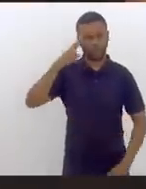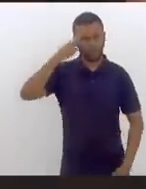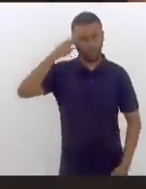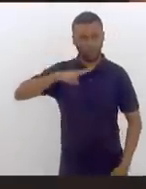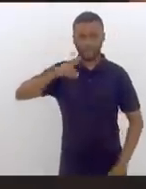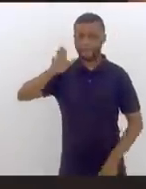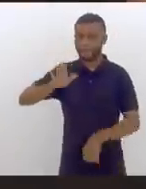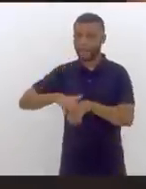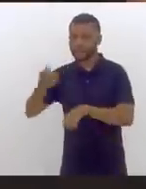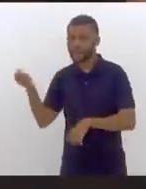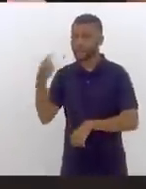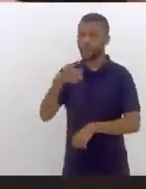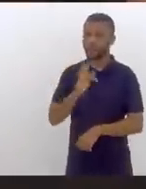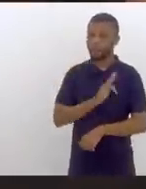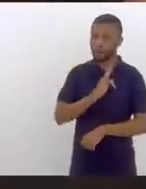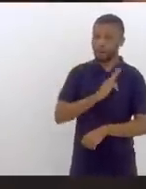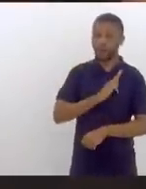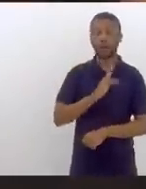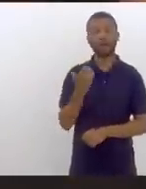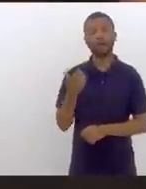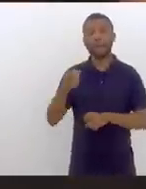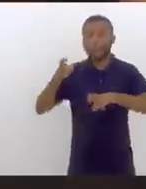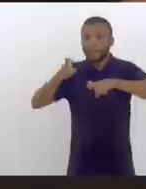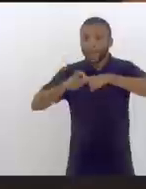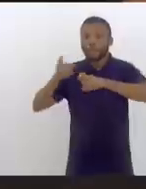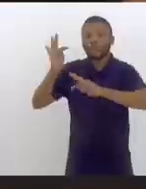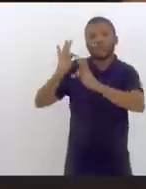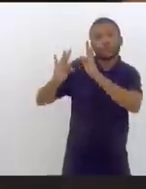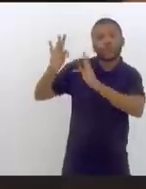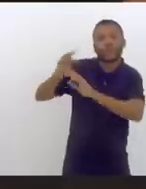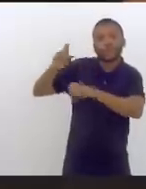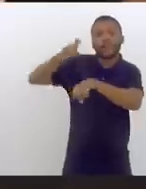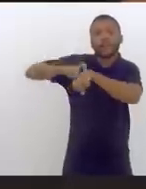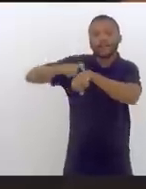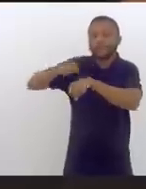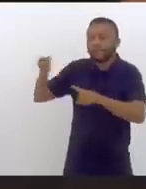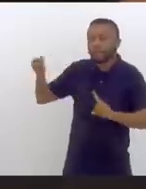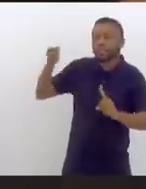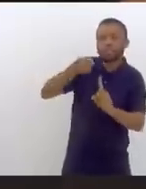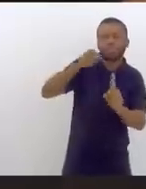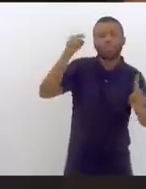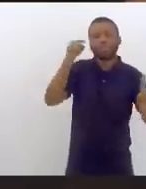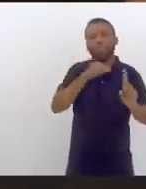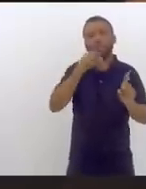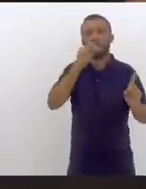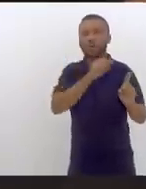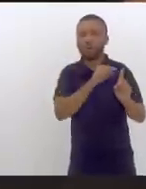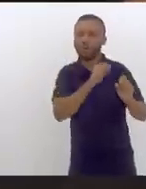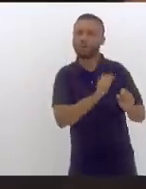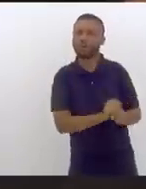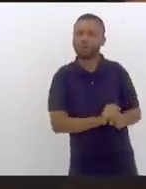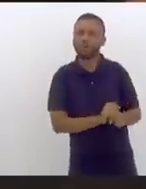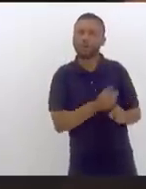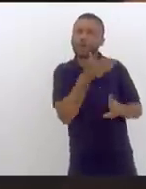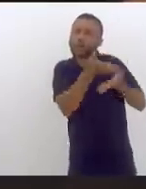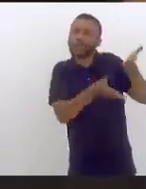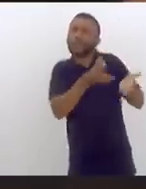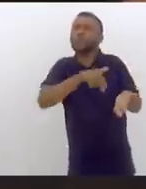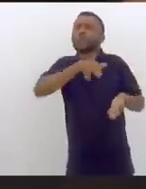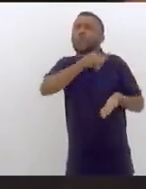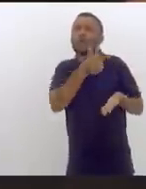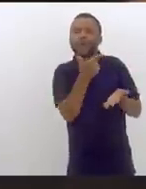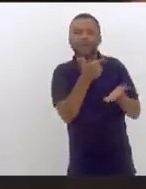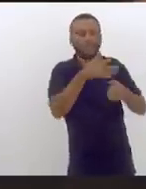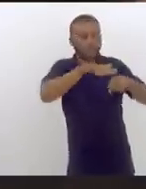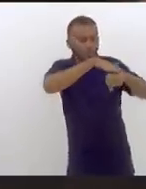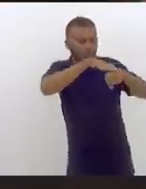que um policial militar de médicos que me tratavam naquele momento me colocaram com como apto Você nunca teve me tratado se nunca terem